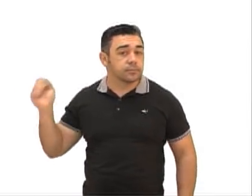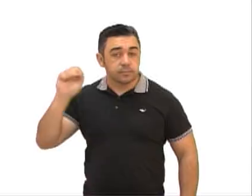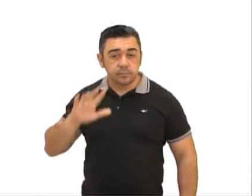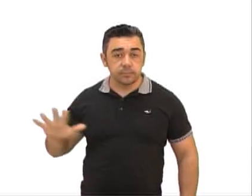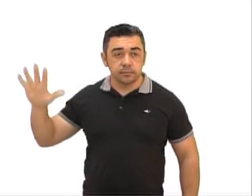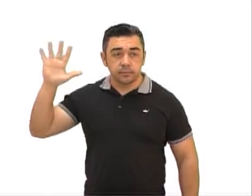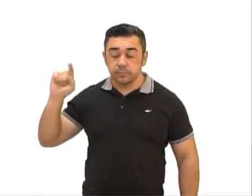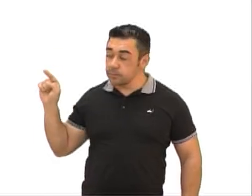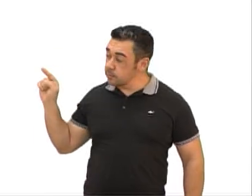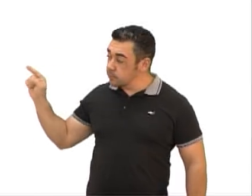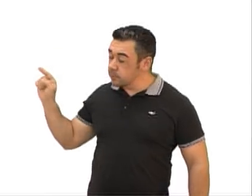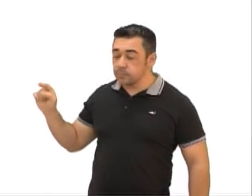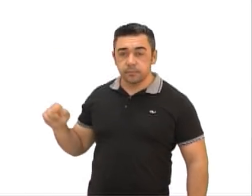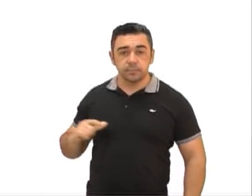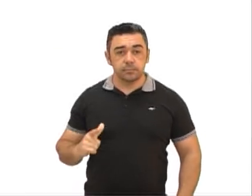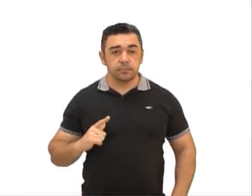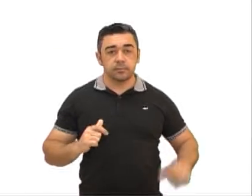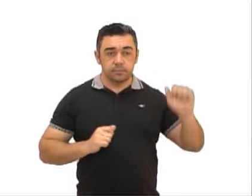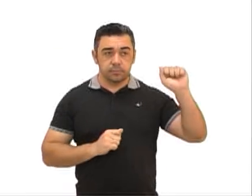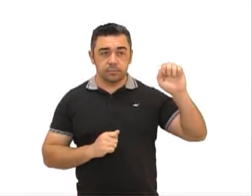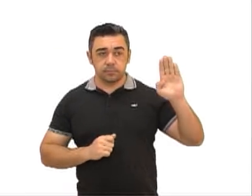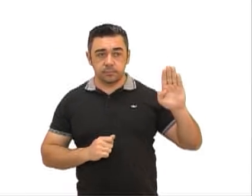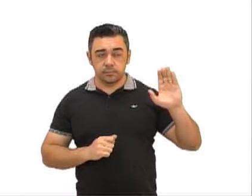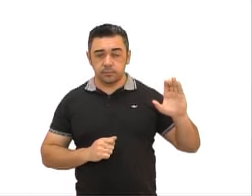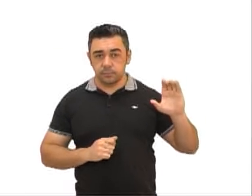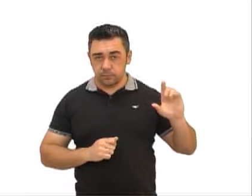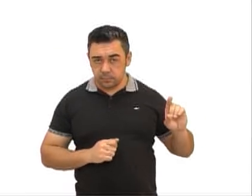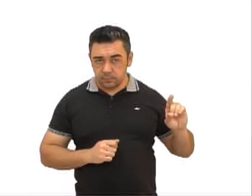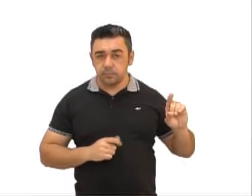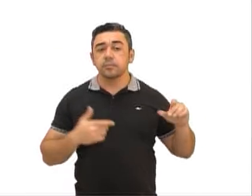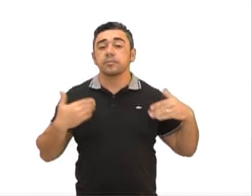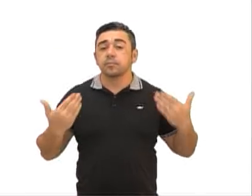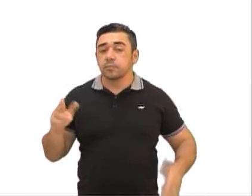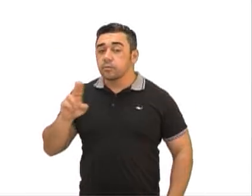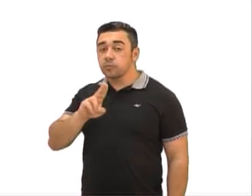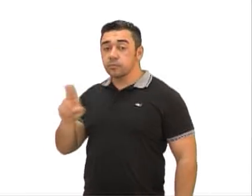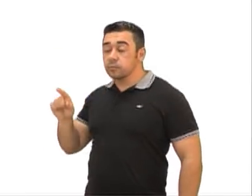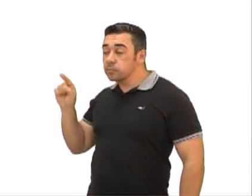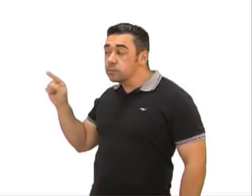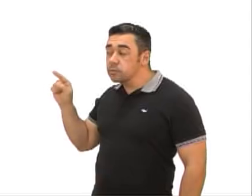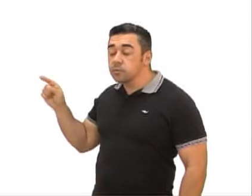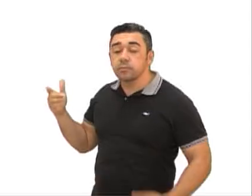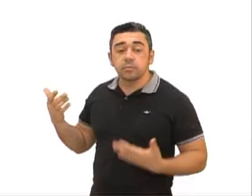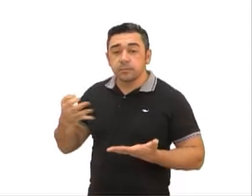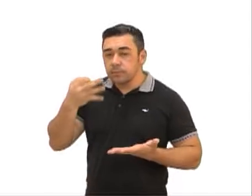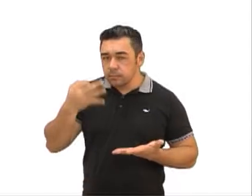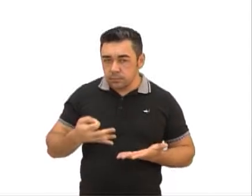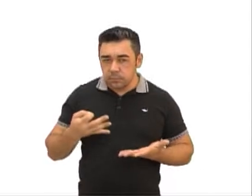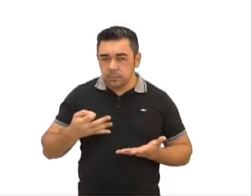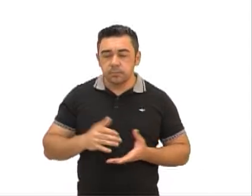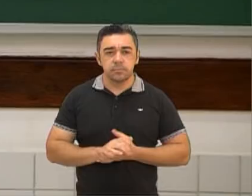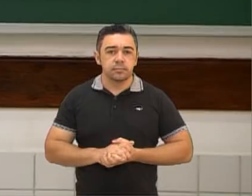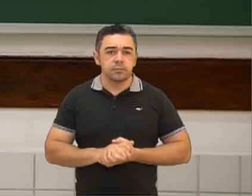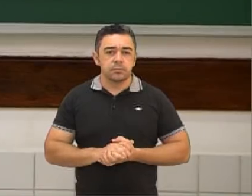várias alternativas ali, tá? E você vai identificar qual delas que está